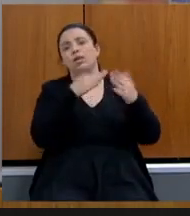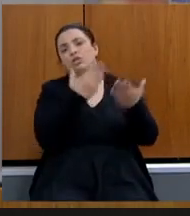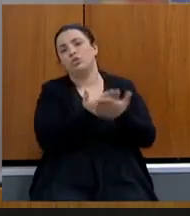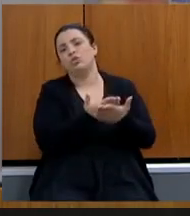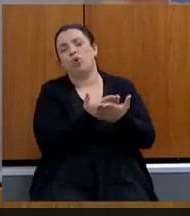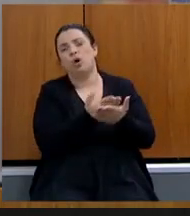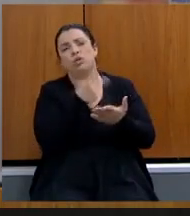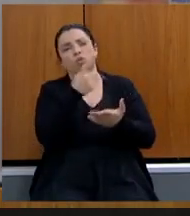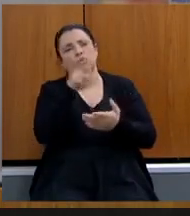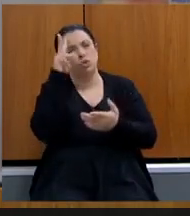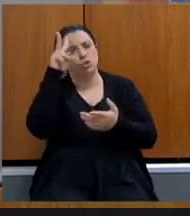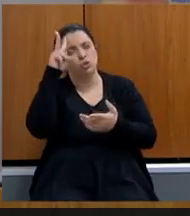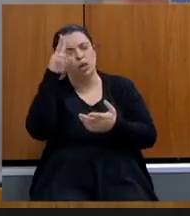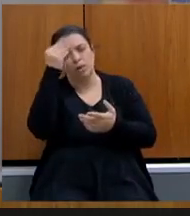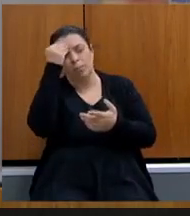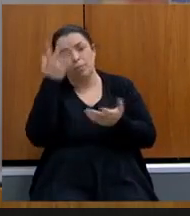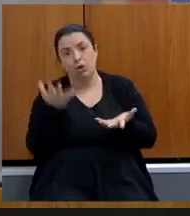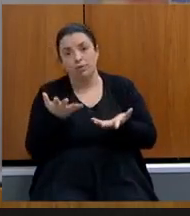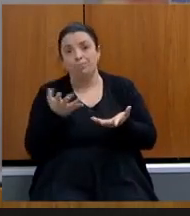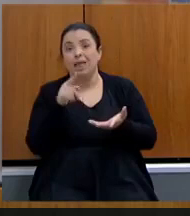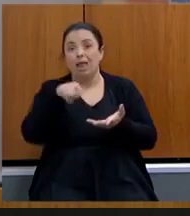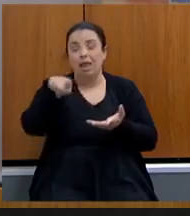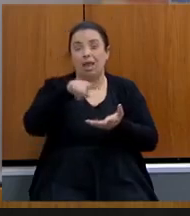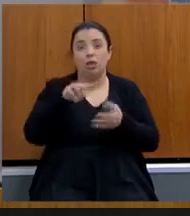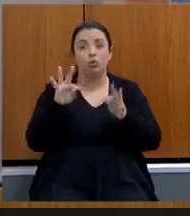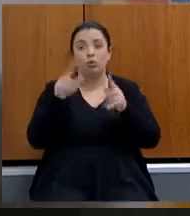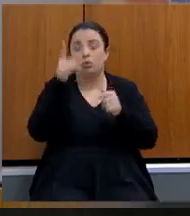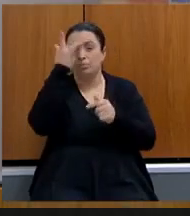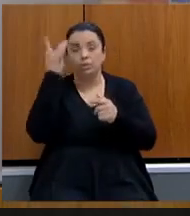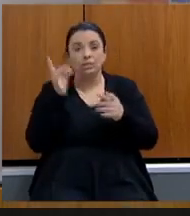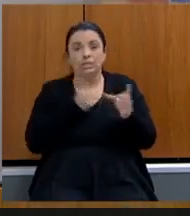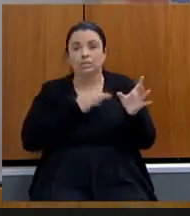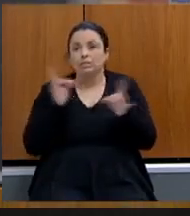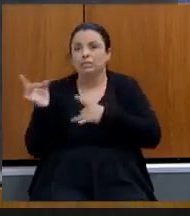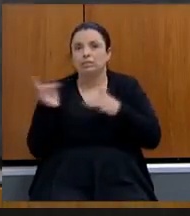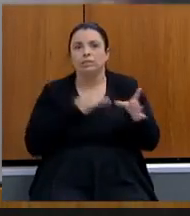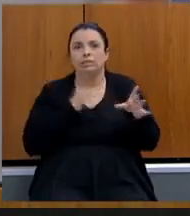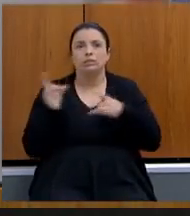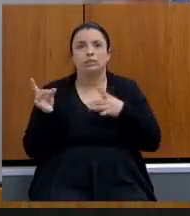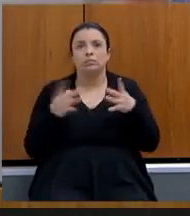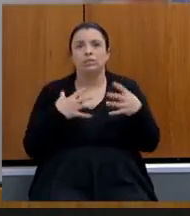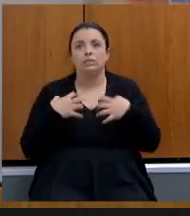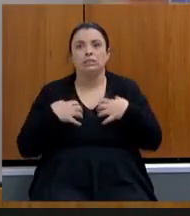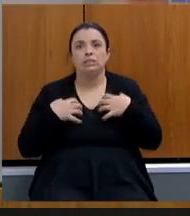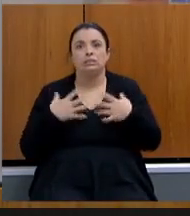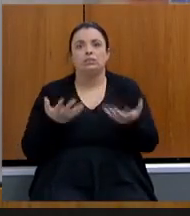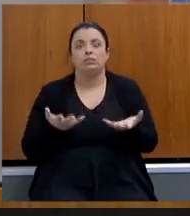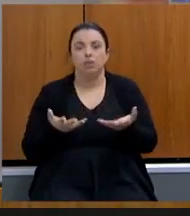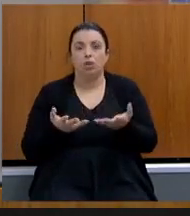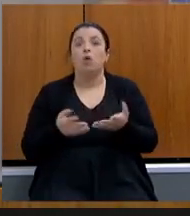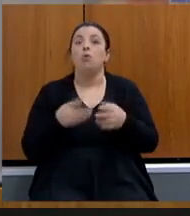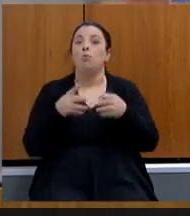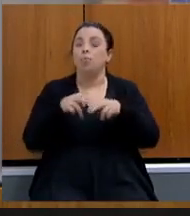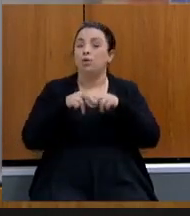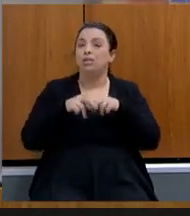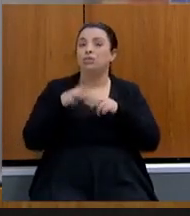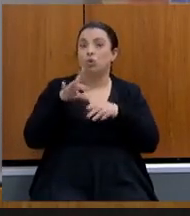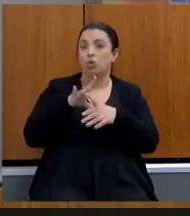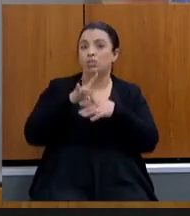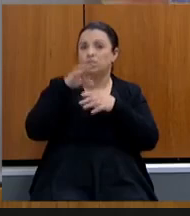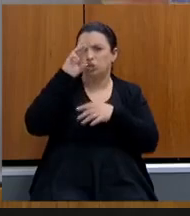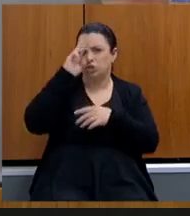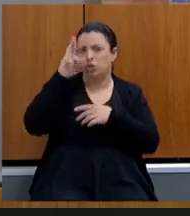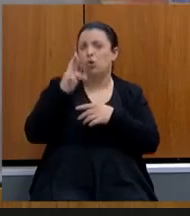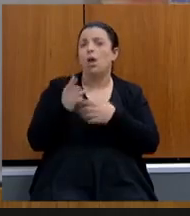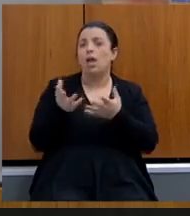o clima segue tenso e o medo é que os ataques continuam em pois as lideranças vem as mensagens ameaçadoras